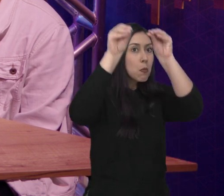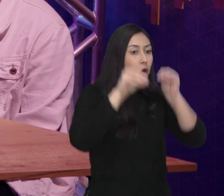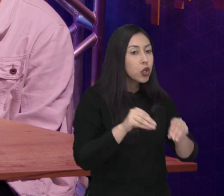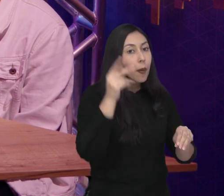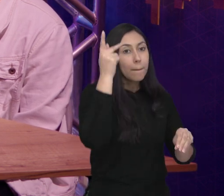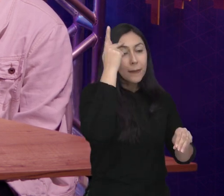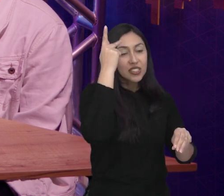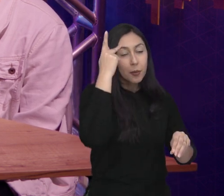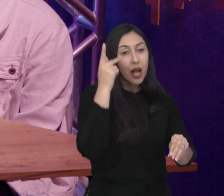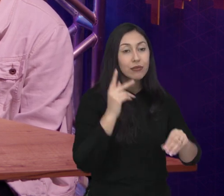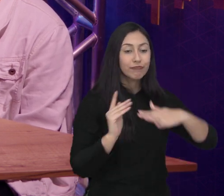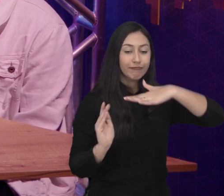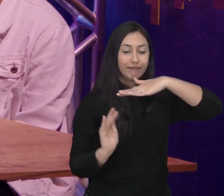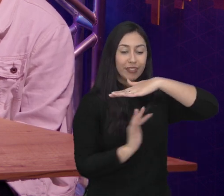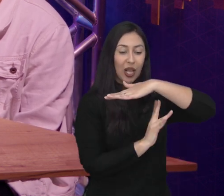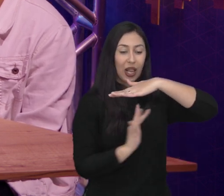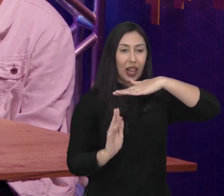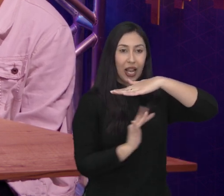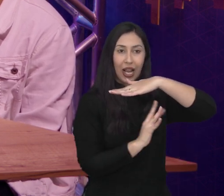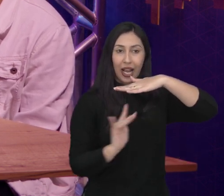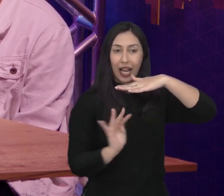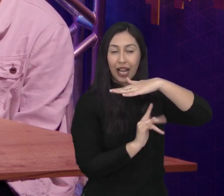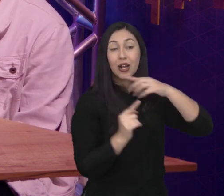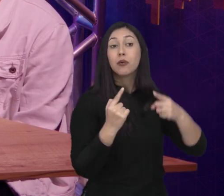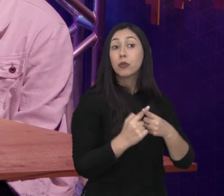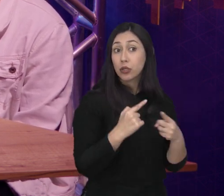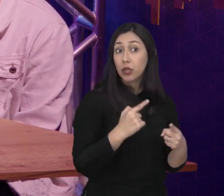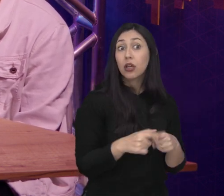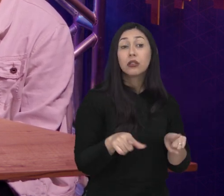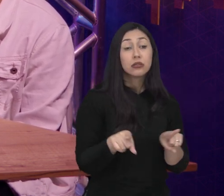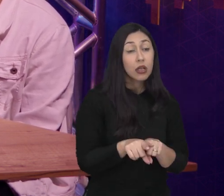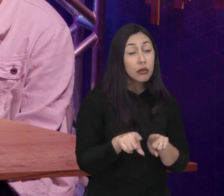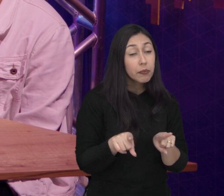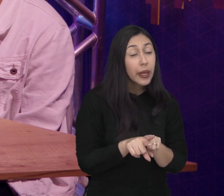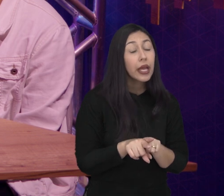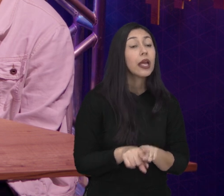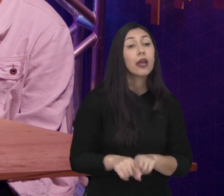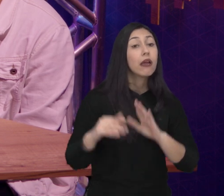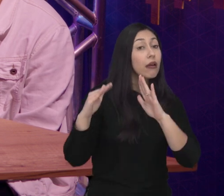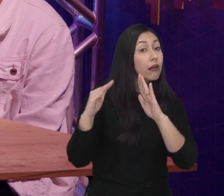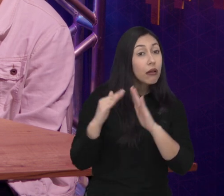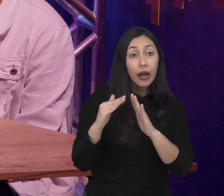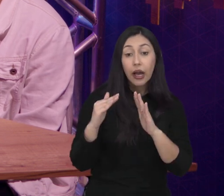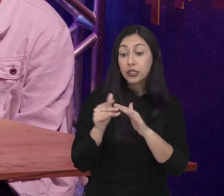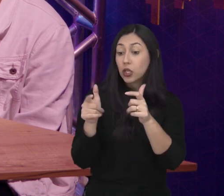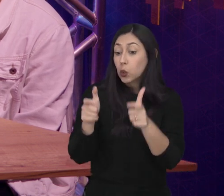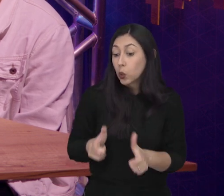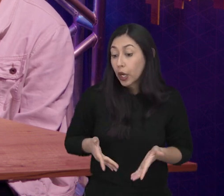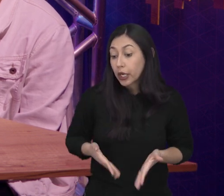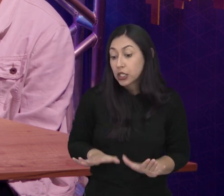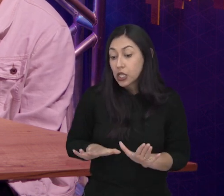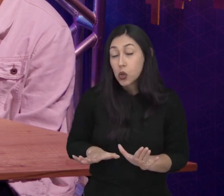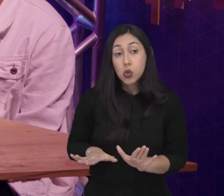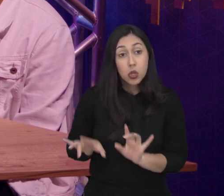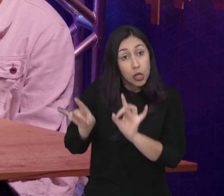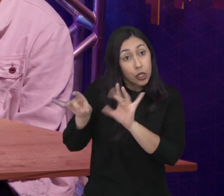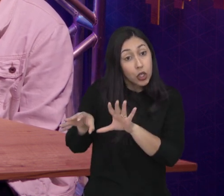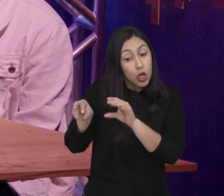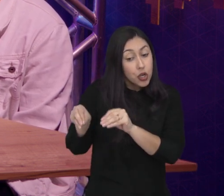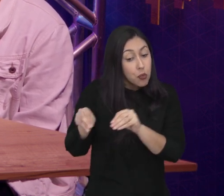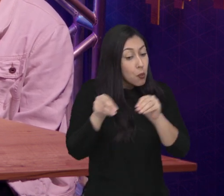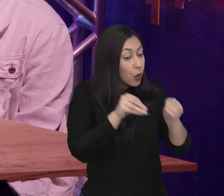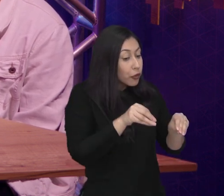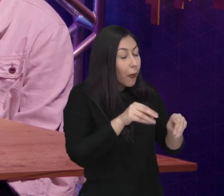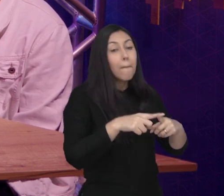podem ser considerados migrantes, né? Porque eles também deixaram aí então a sua terra natal e decidiram vir para cá.